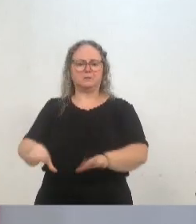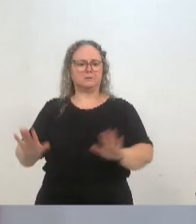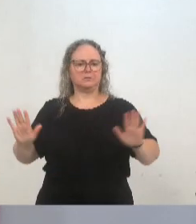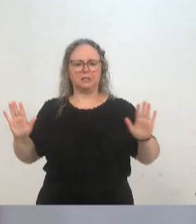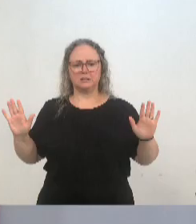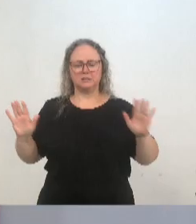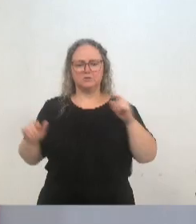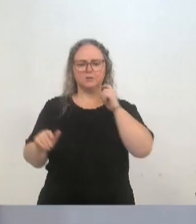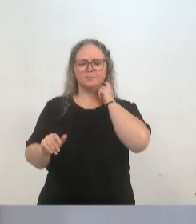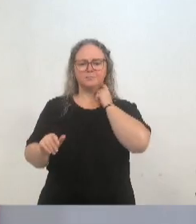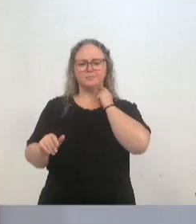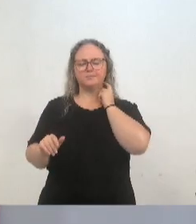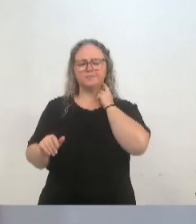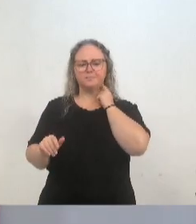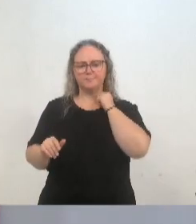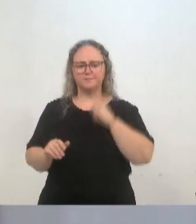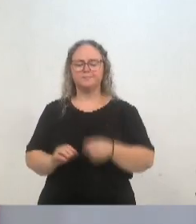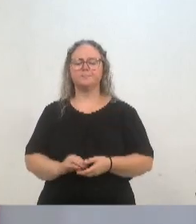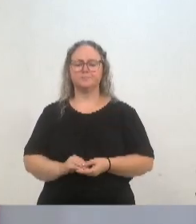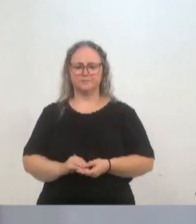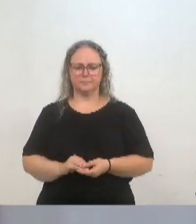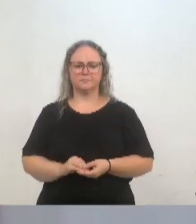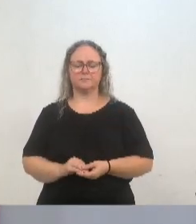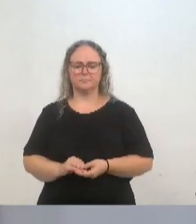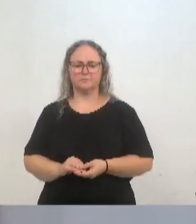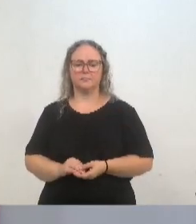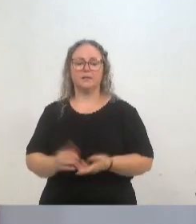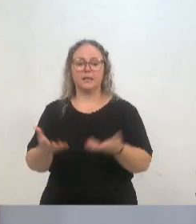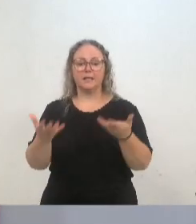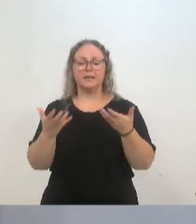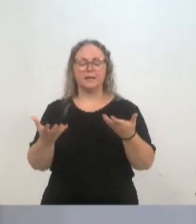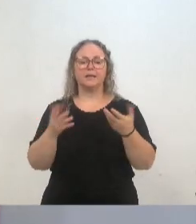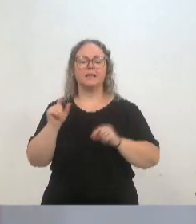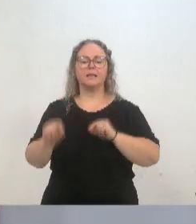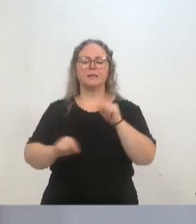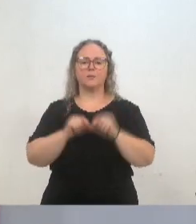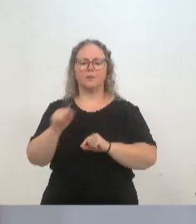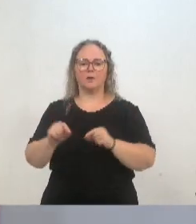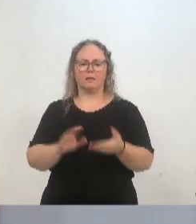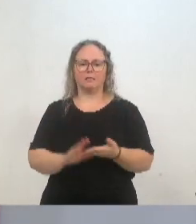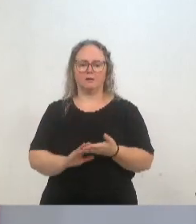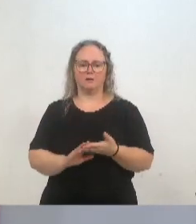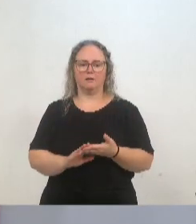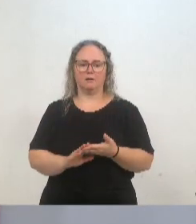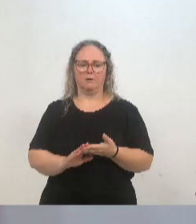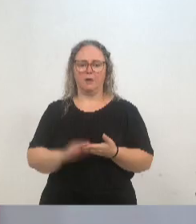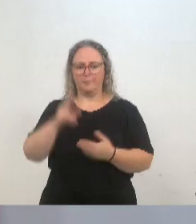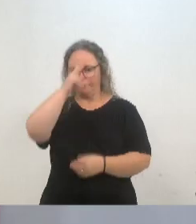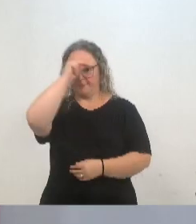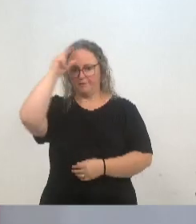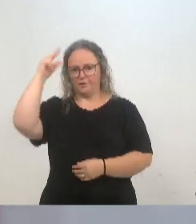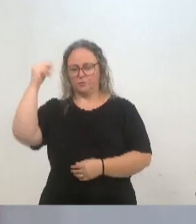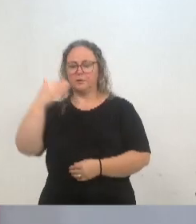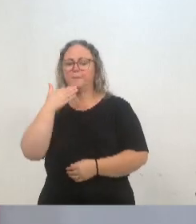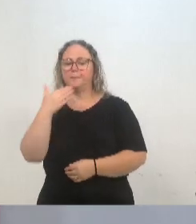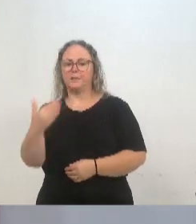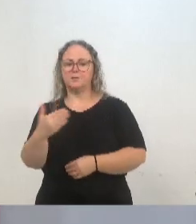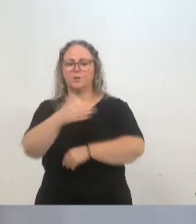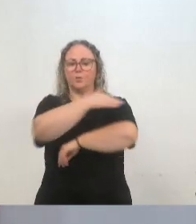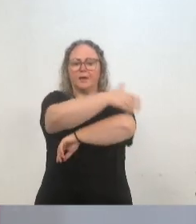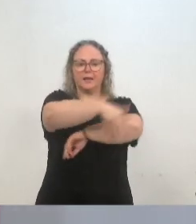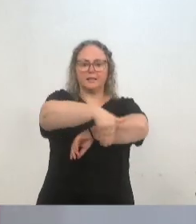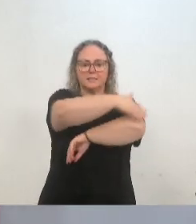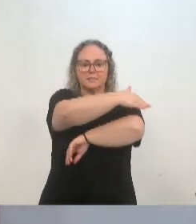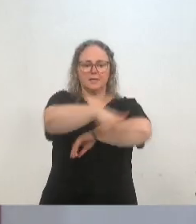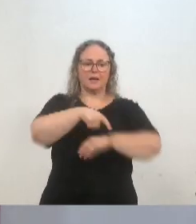do supermercado. Eles queriam naquela oportunidade, vereador professor Gilson, que eles indenizassem uma propriedade de uma esquina movimentada